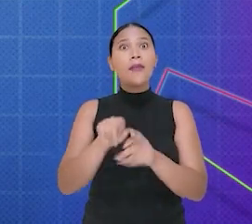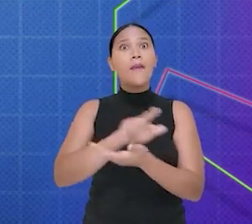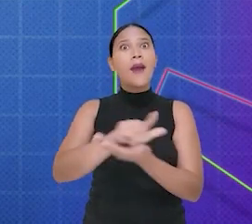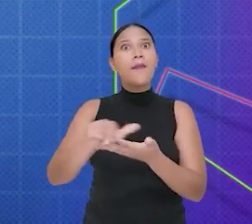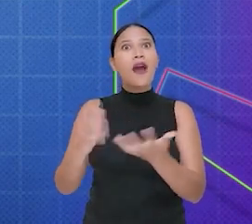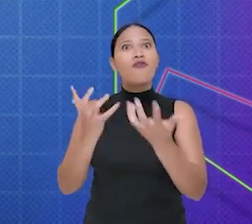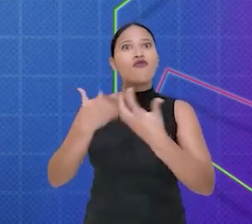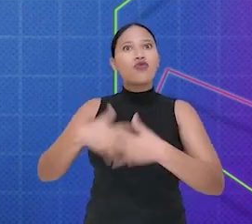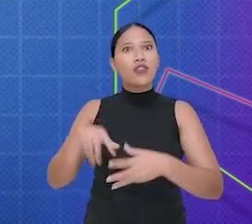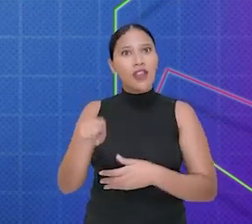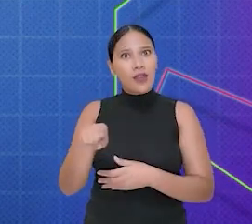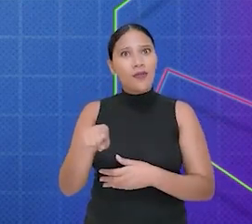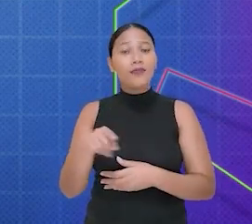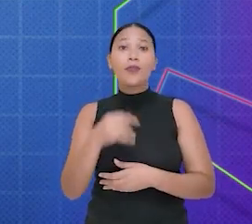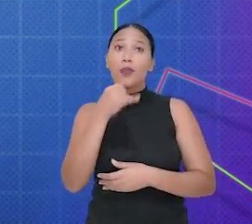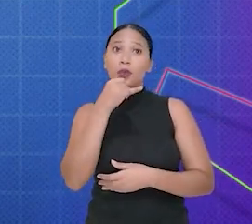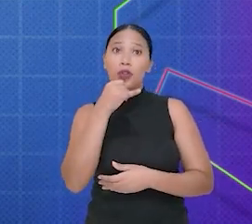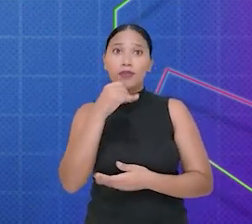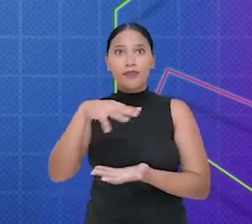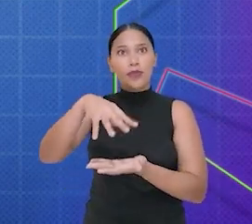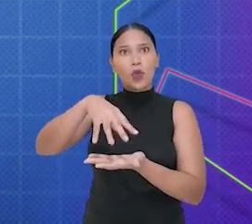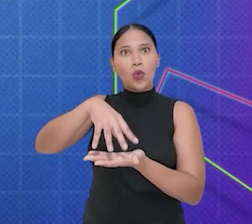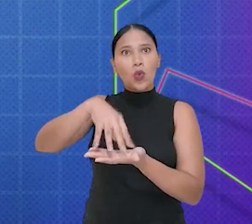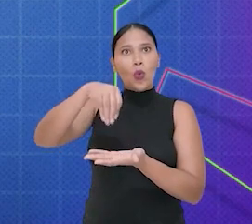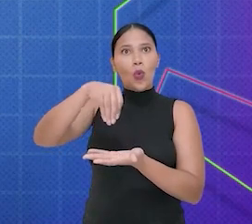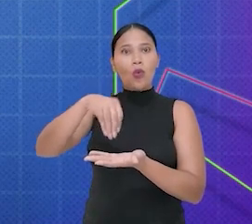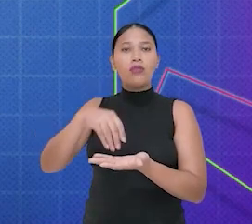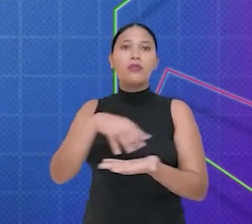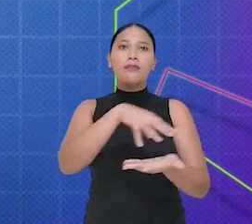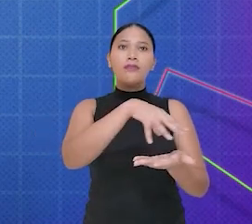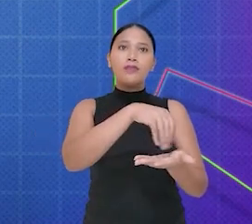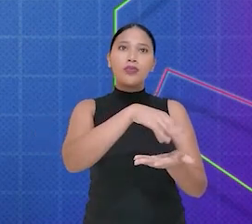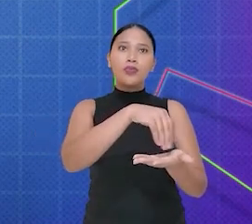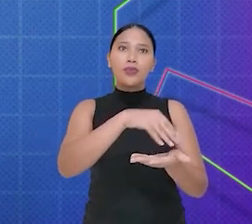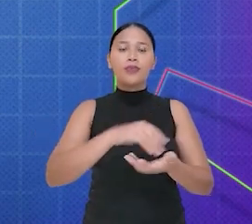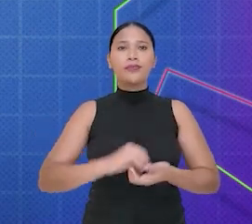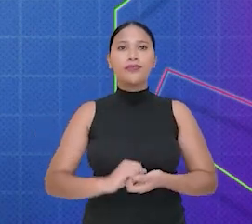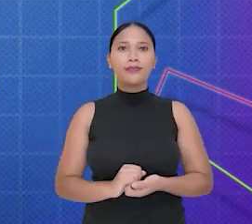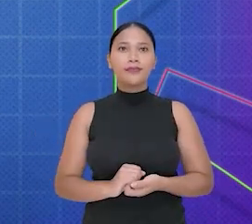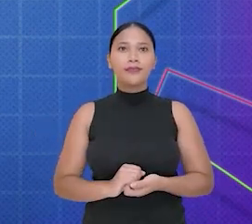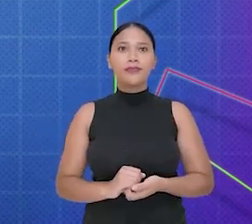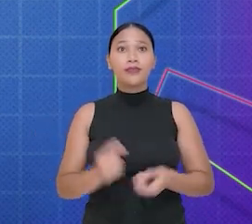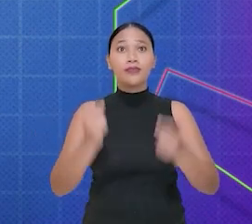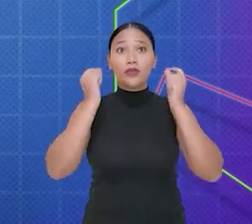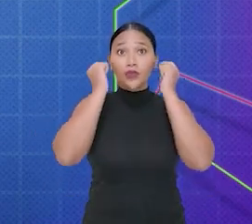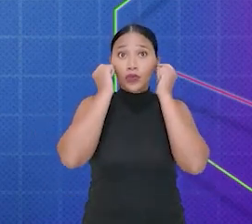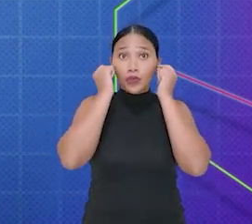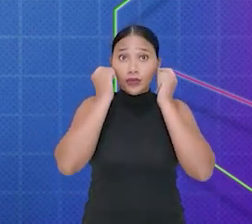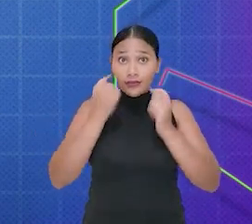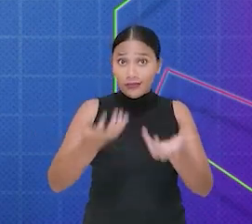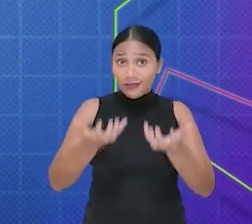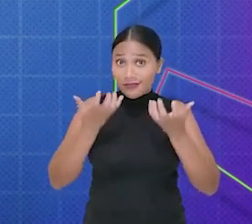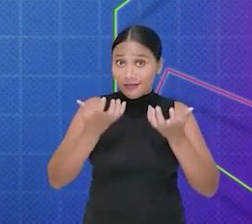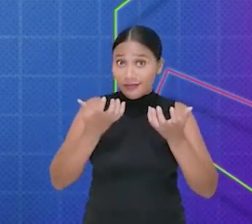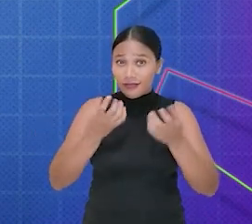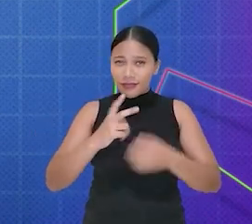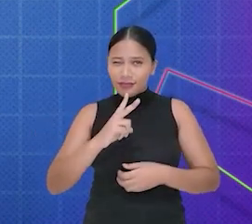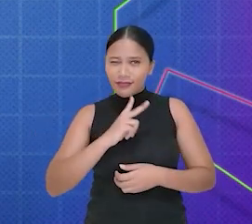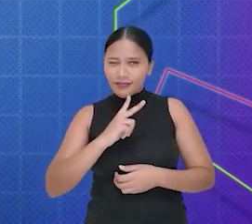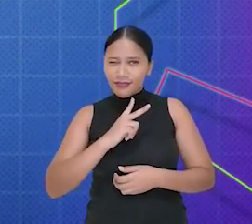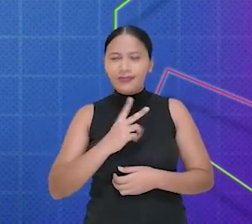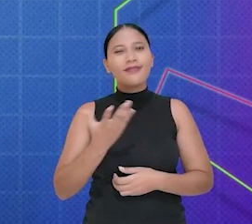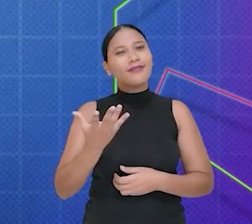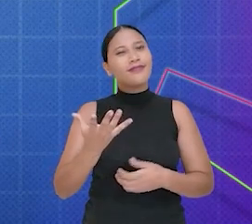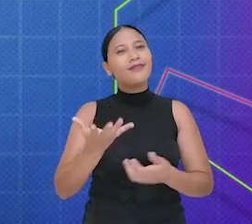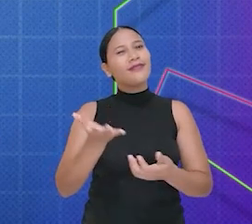são multifuncionais e incluem outras funções, como digitalização e cópia. Fone. Tá pensando em ouvir algo